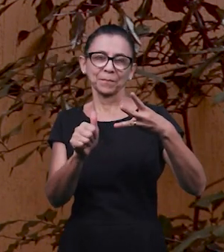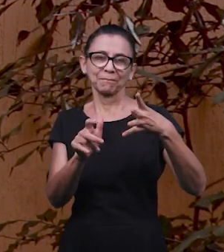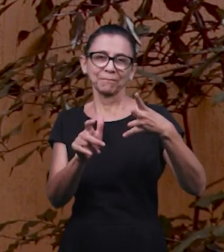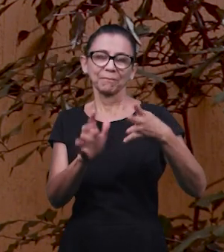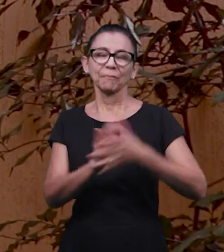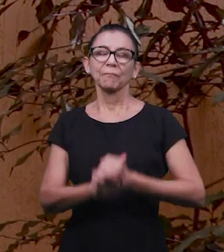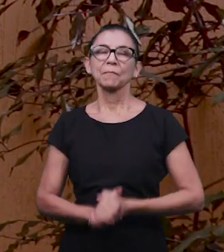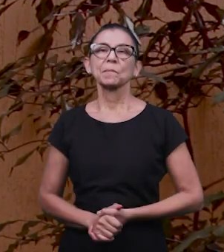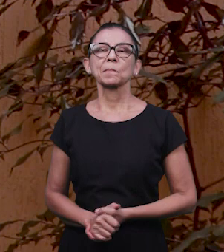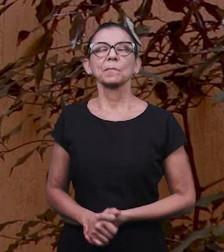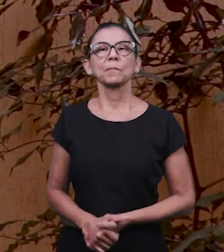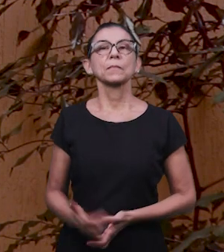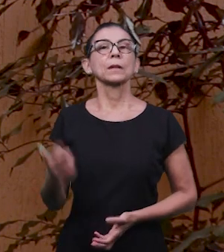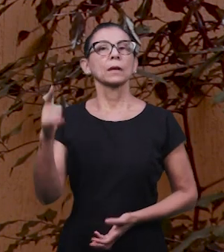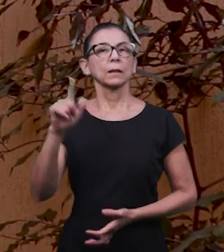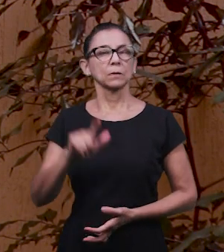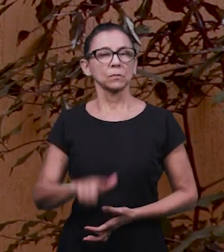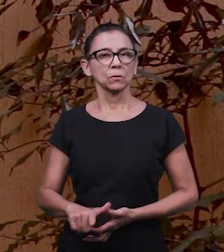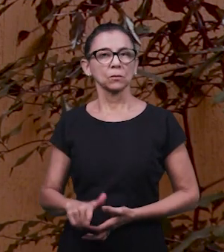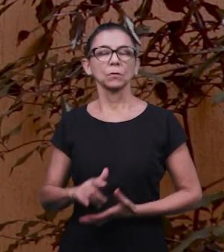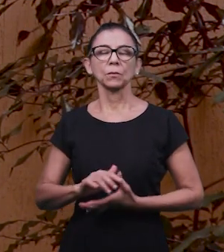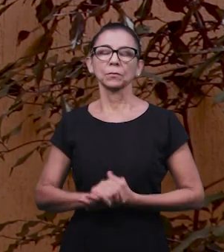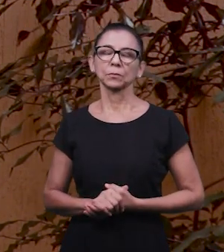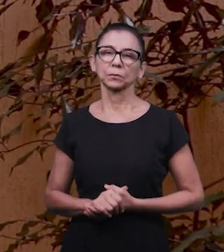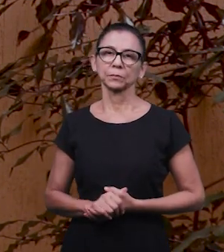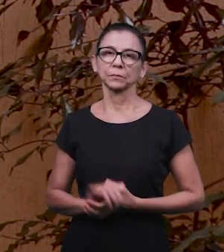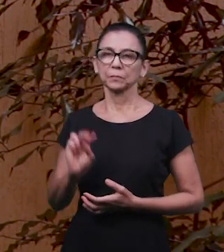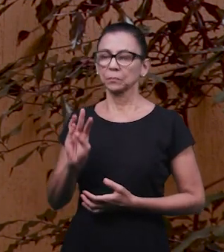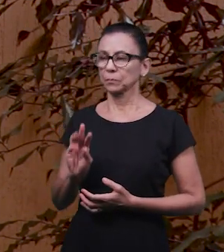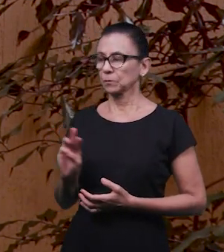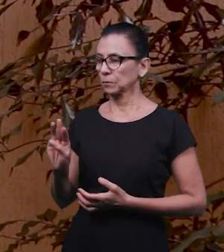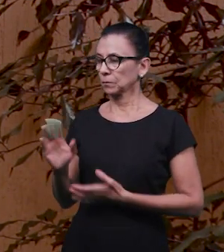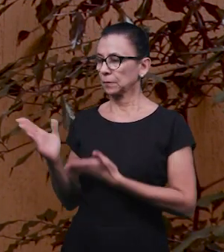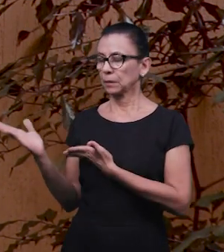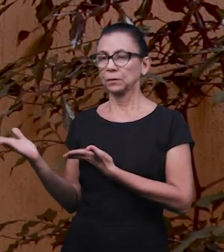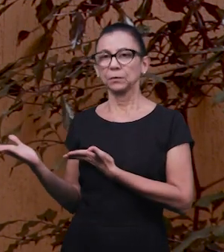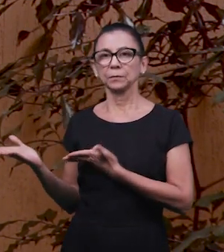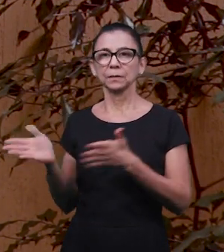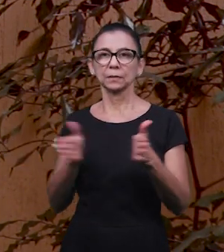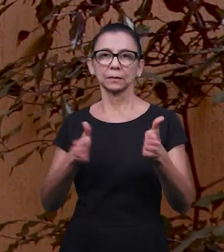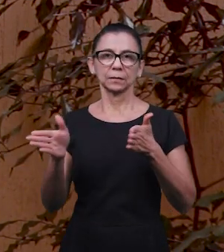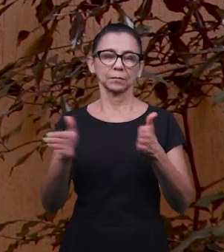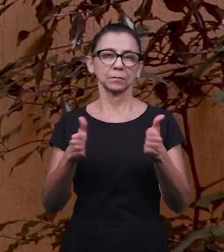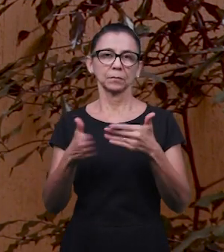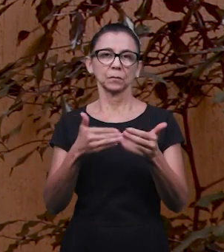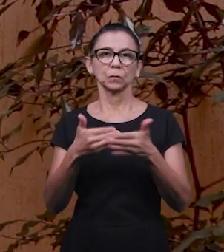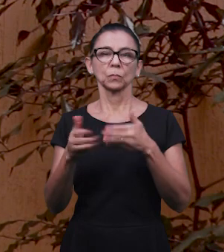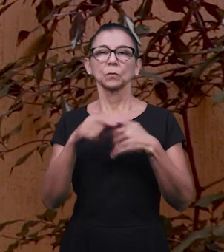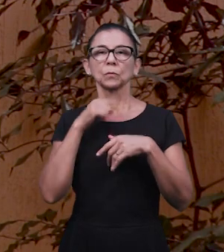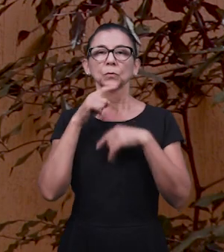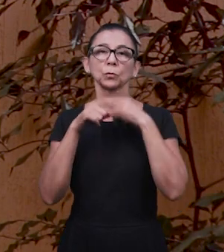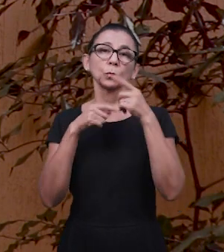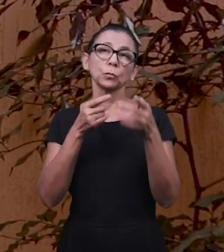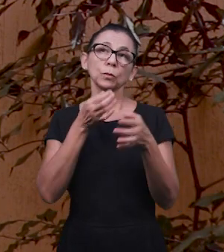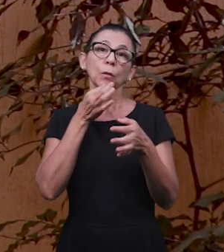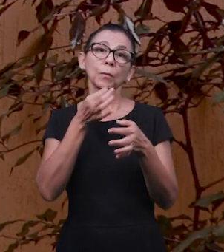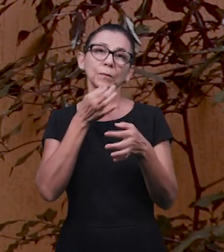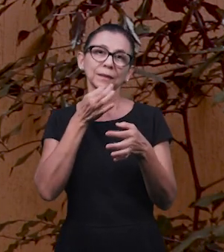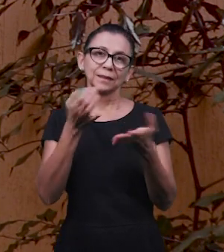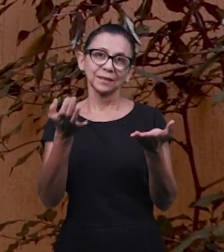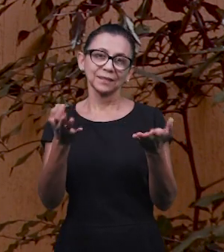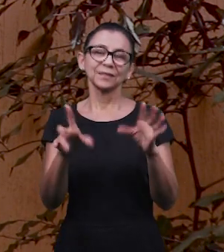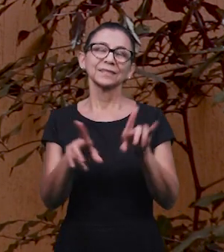próxima página e procurar se é a classe de 0 a 3, se é a classe de 3 a 15. Lembrando que aqui vocês vão encontrar